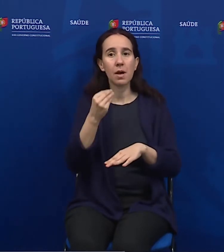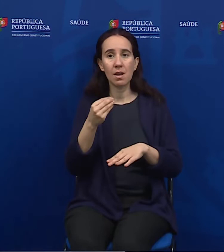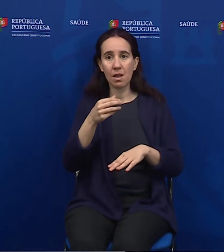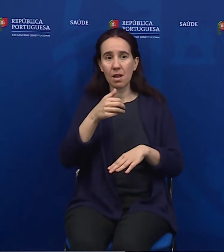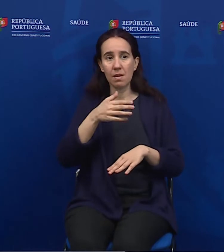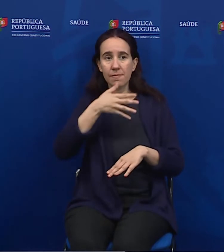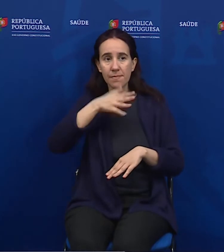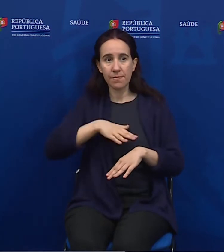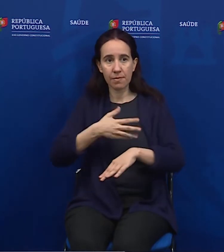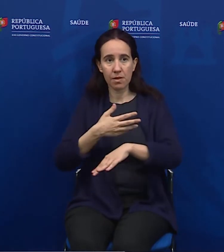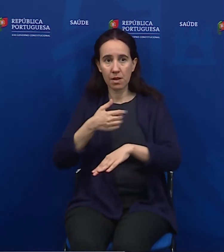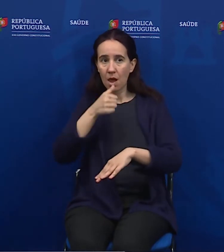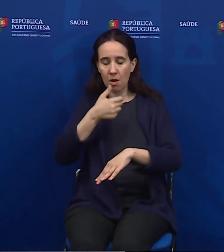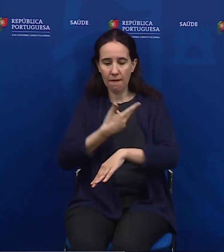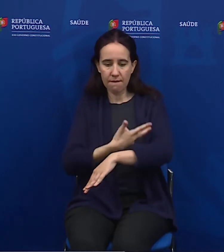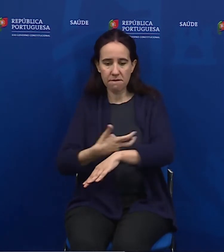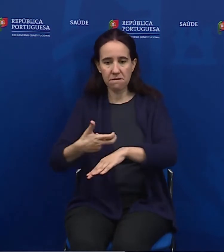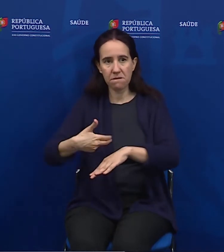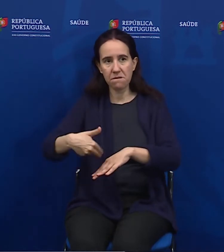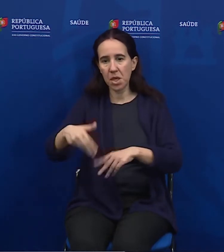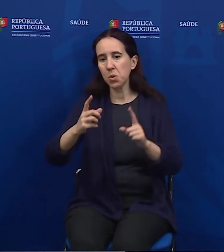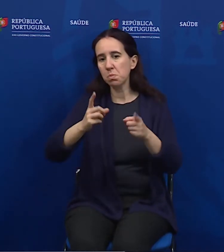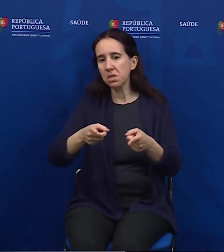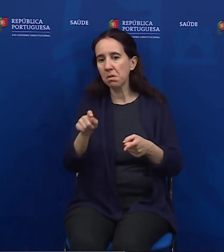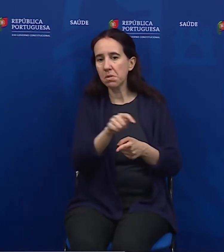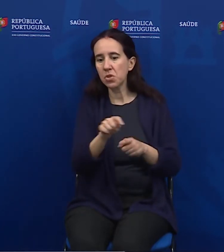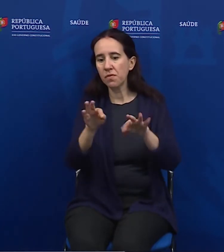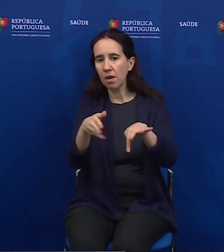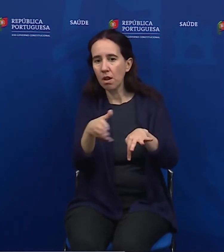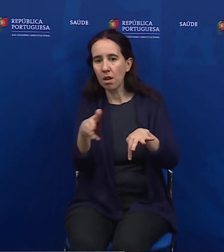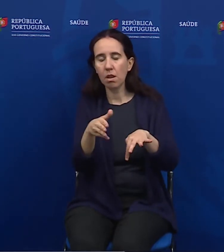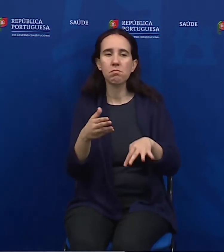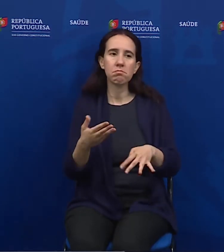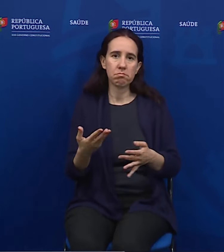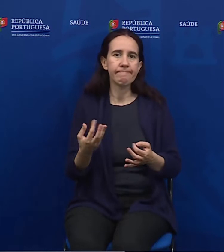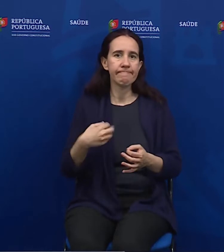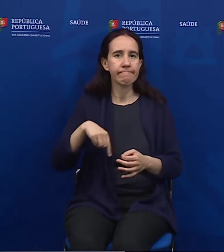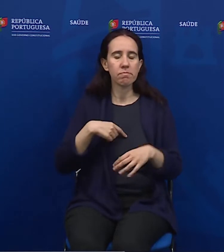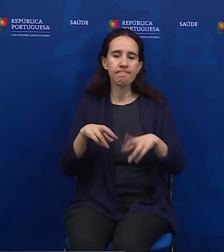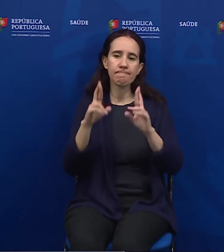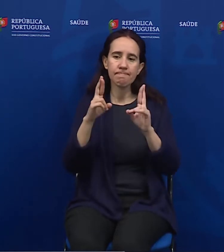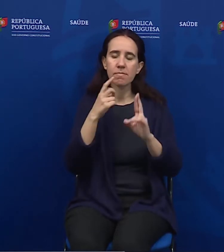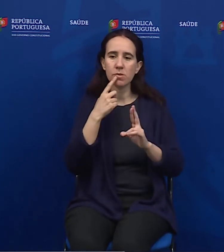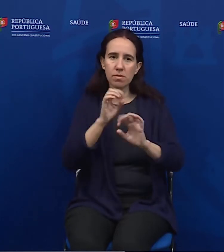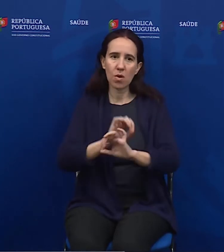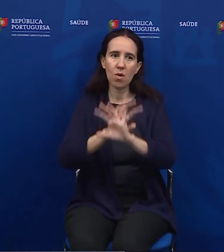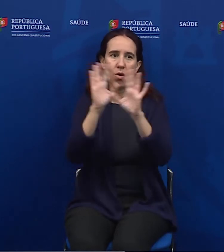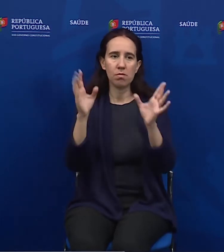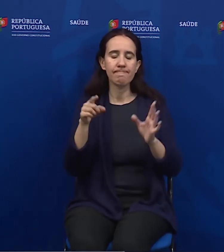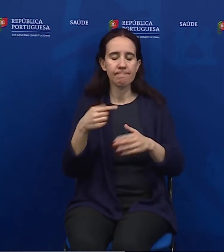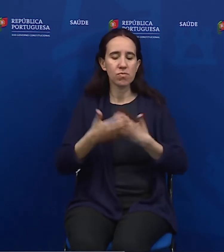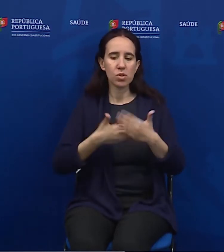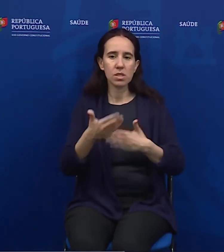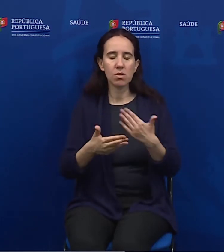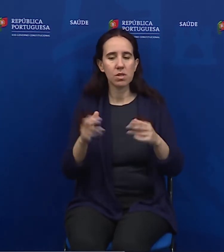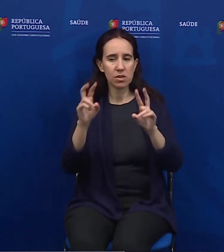colheitas vão começar no final deste mês, e portanto temos uma grande esperança, como é óbvio, neste